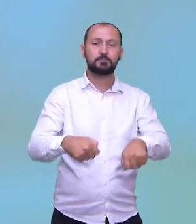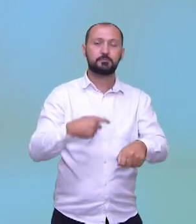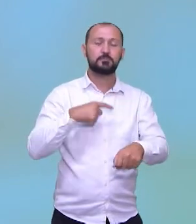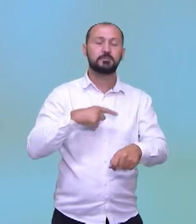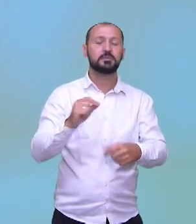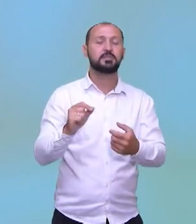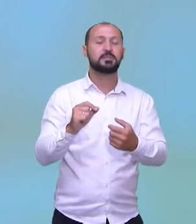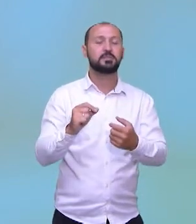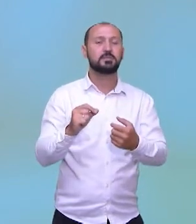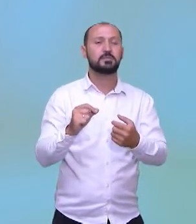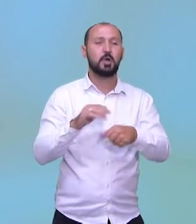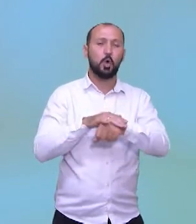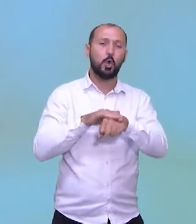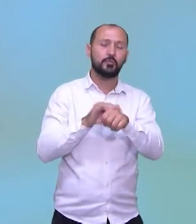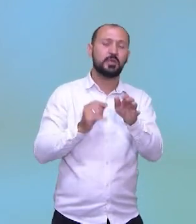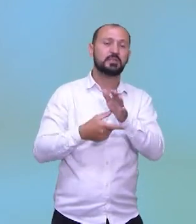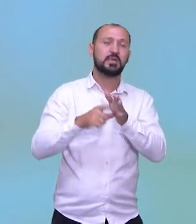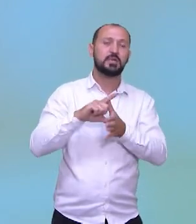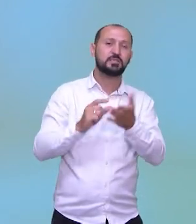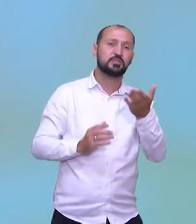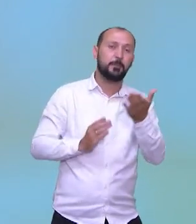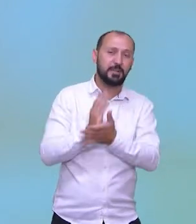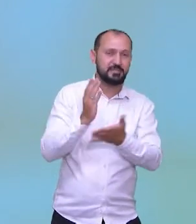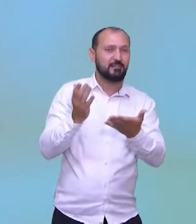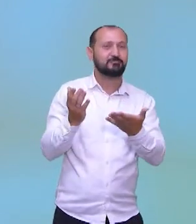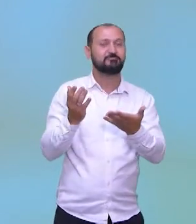a necessidade de muita conversa antes de